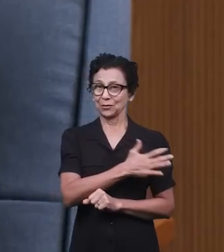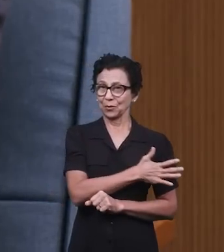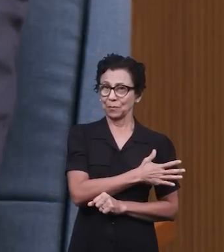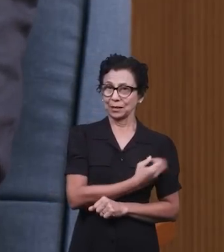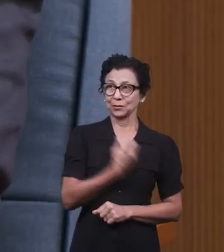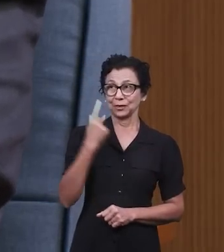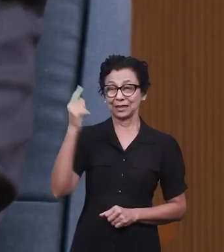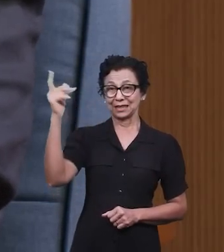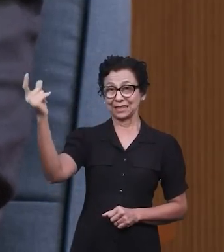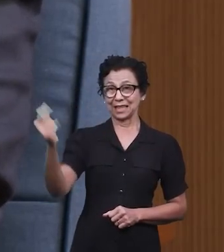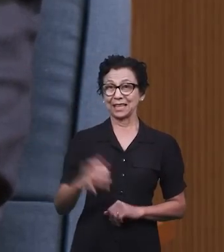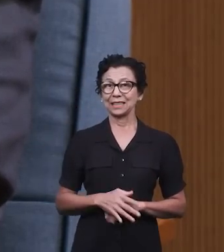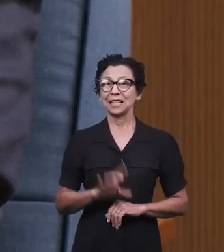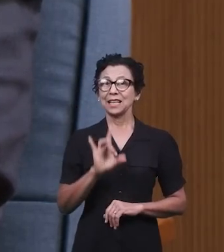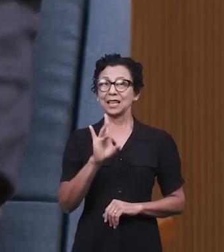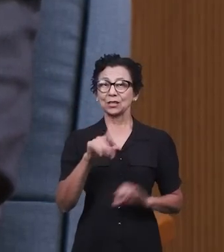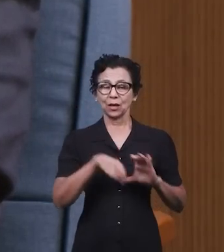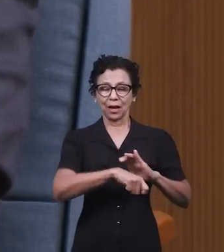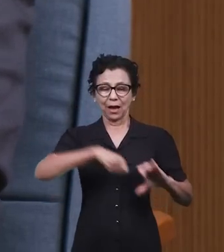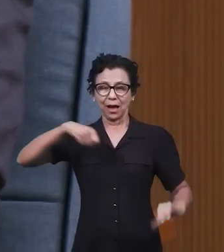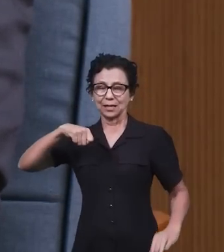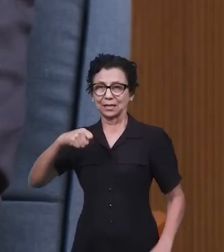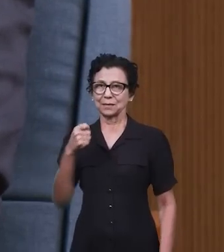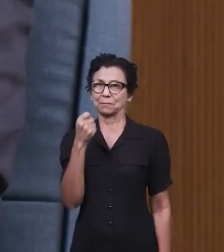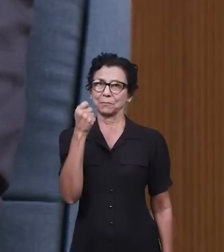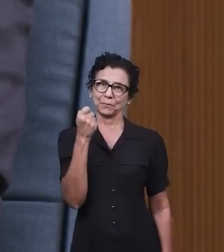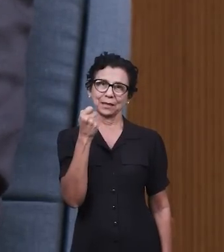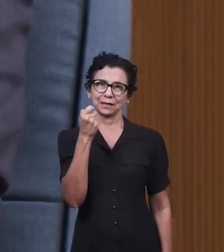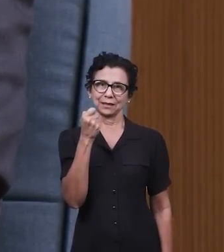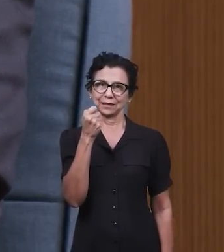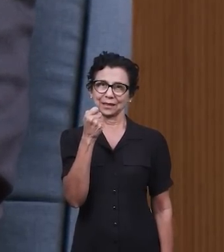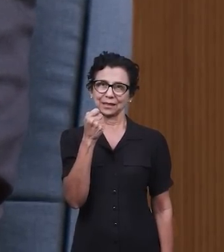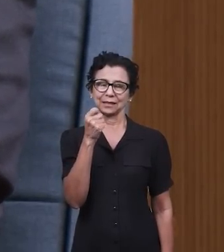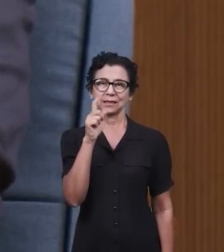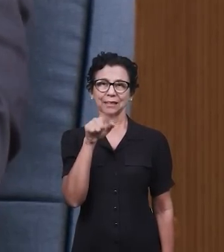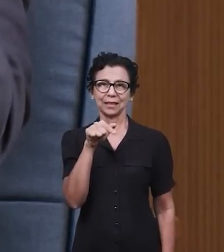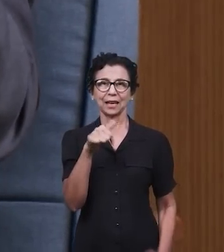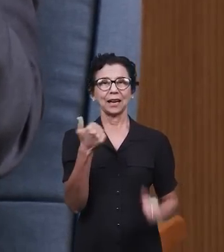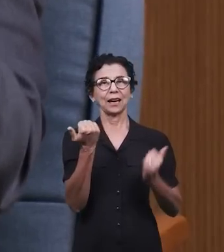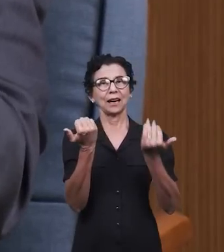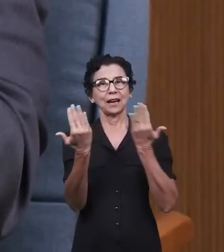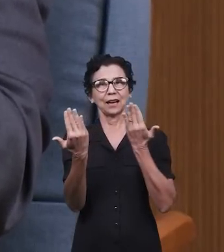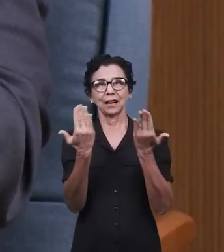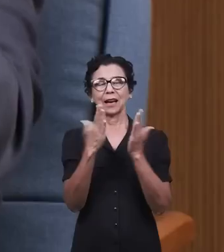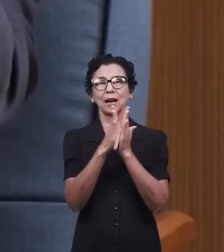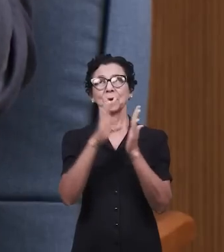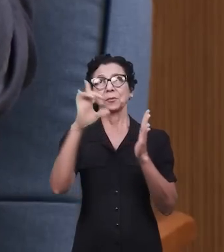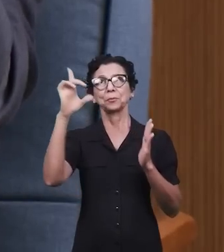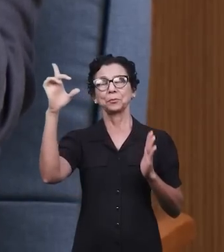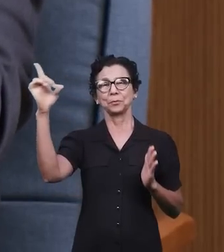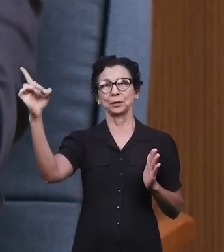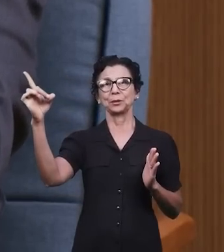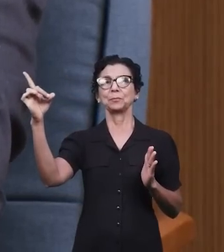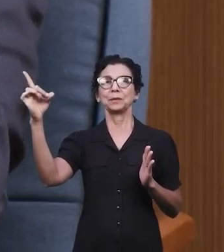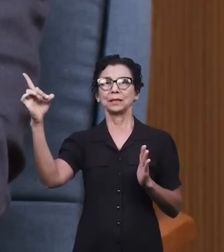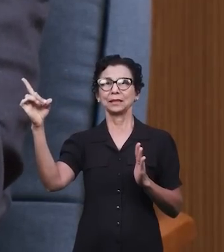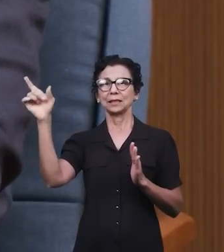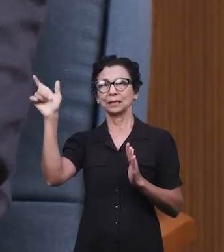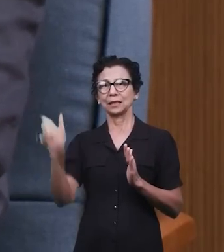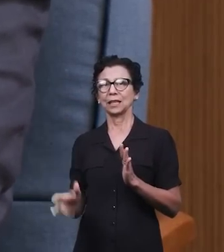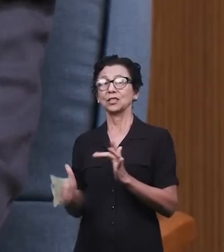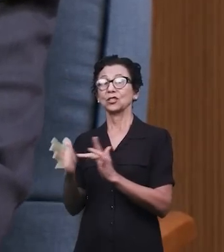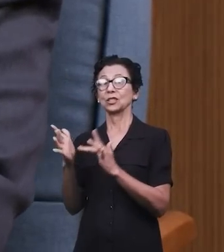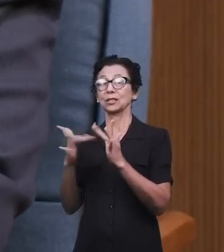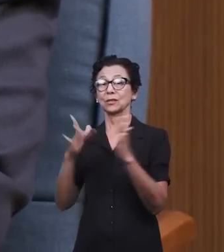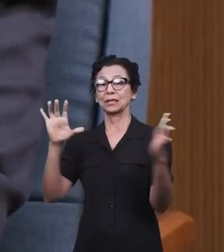não tem jeito, só a espada. Só a espada aguda é capaz de mudar a vida do homem,